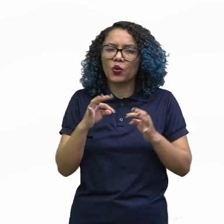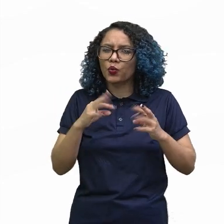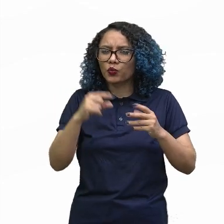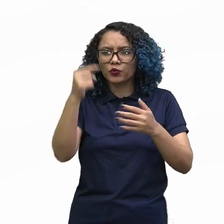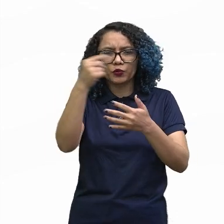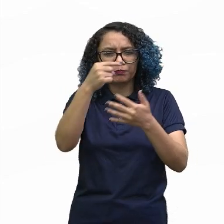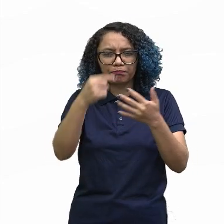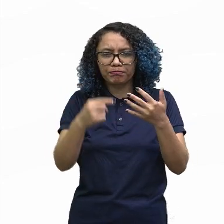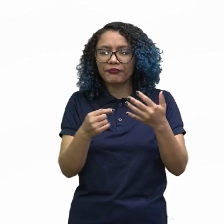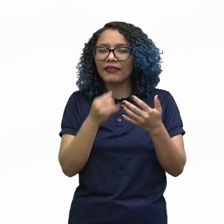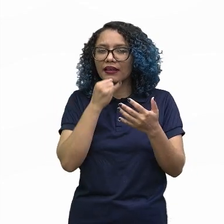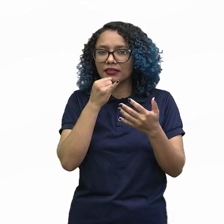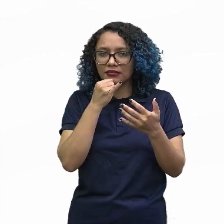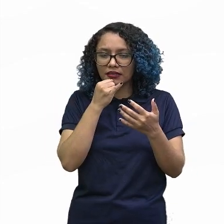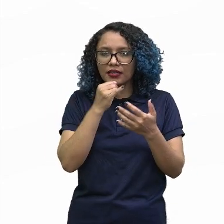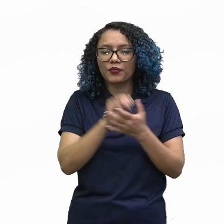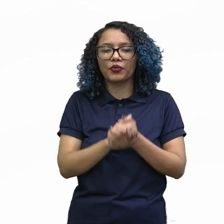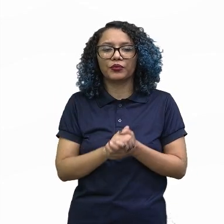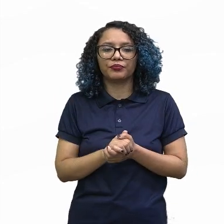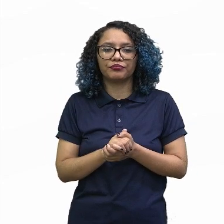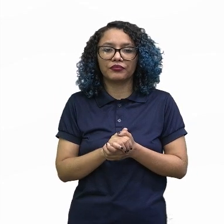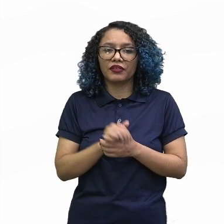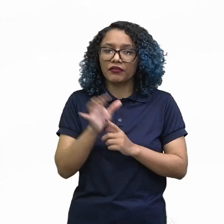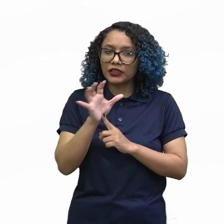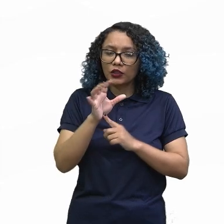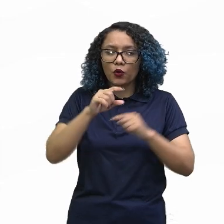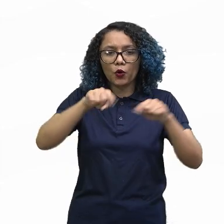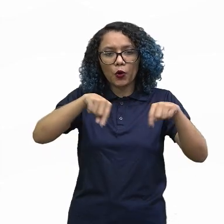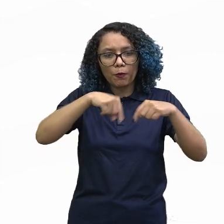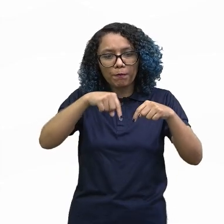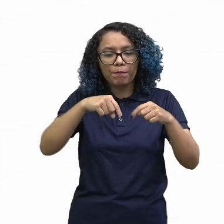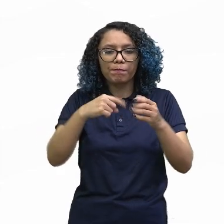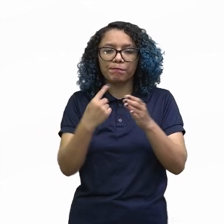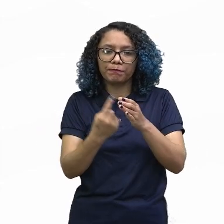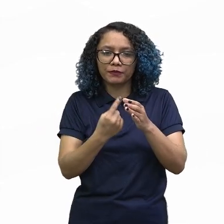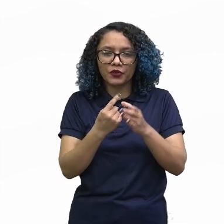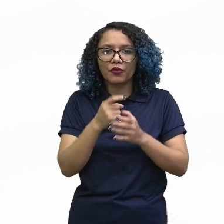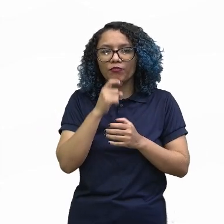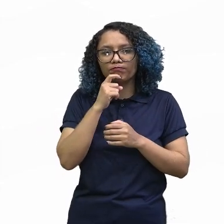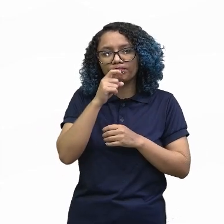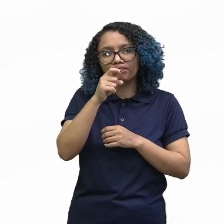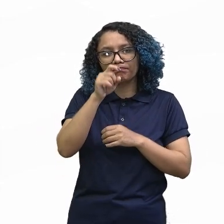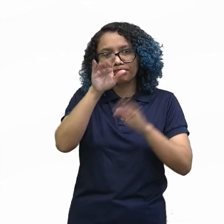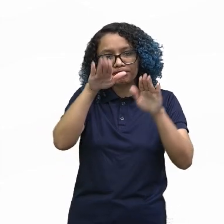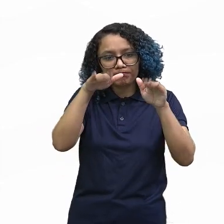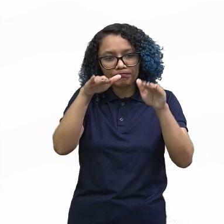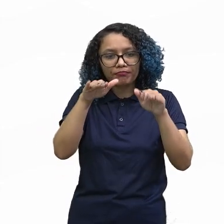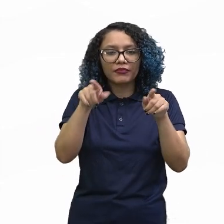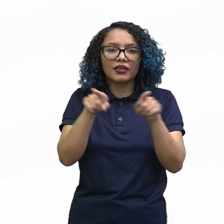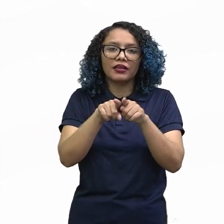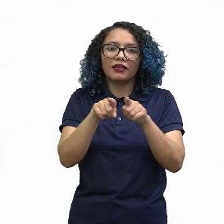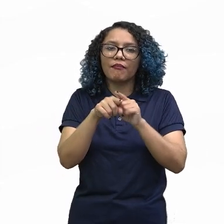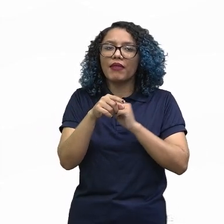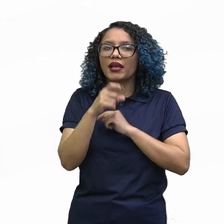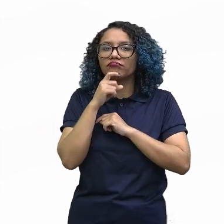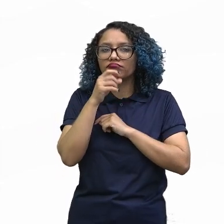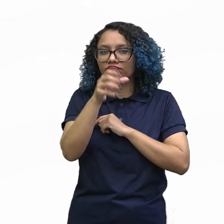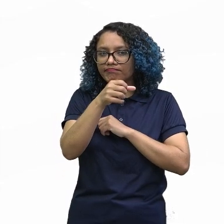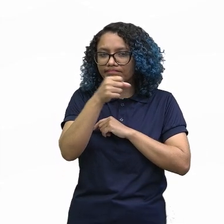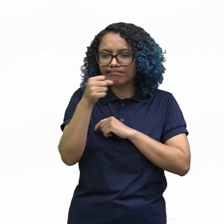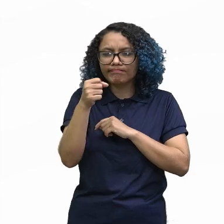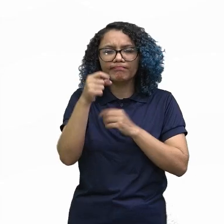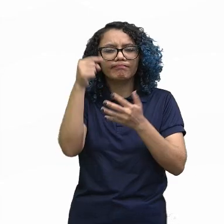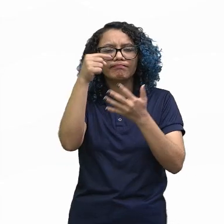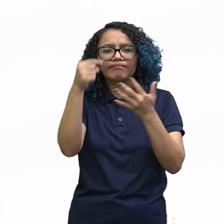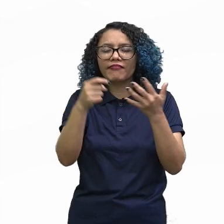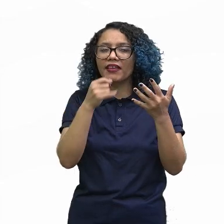são exemplos. O ventilador, a batedeira, o liquidificador, o ar-condicionado e a geladeira são